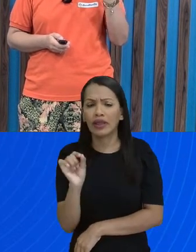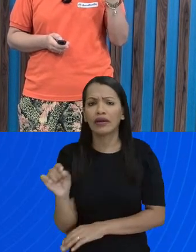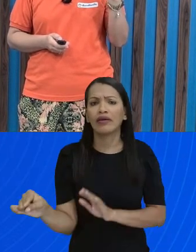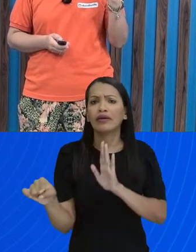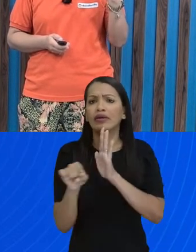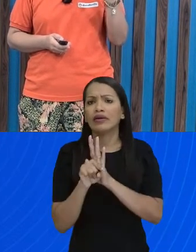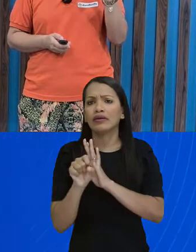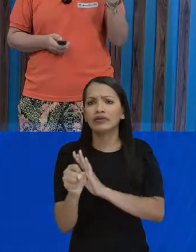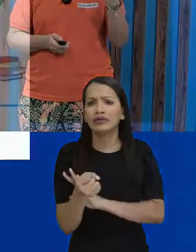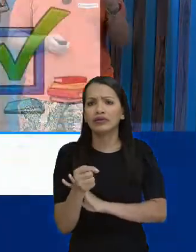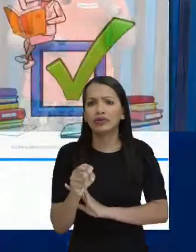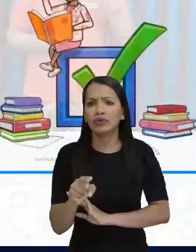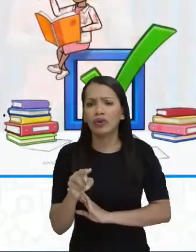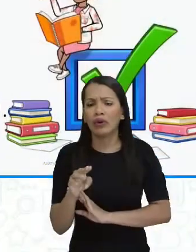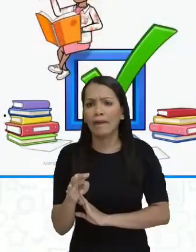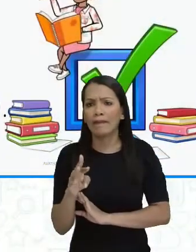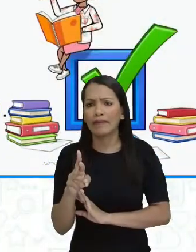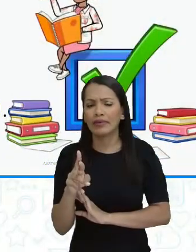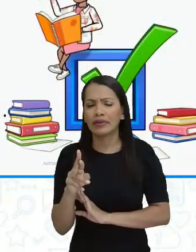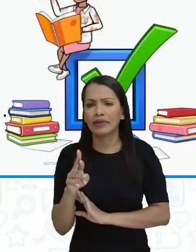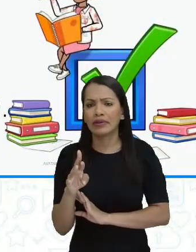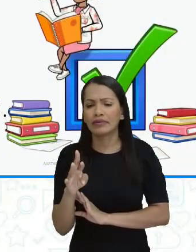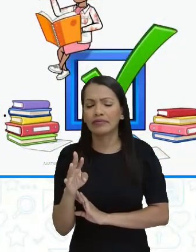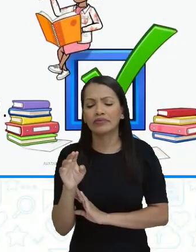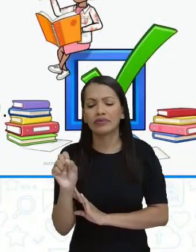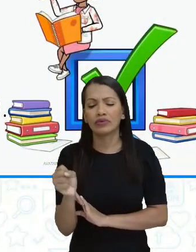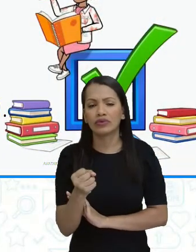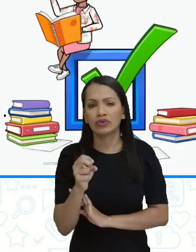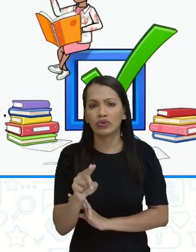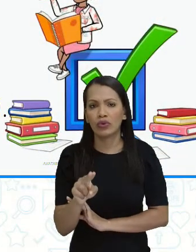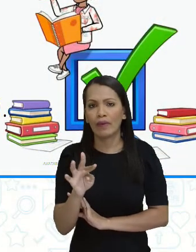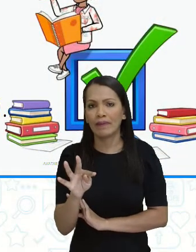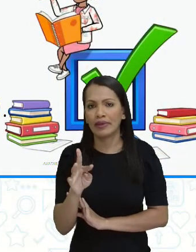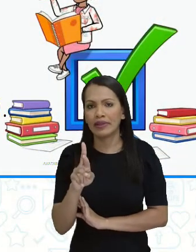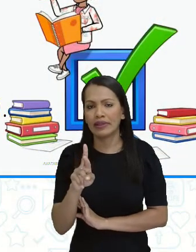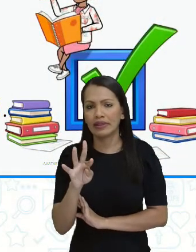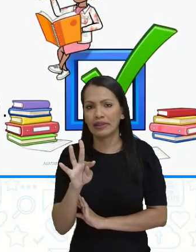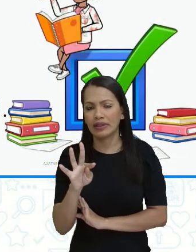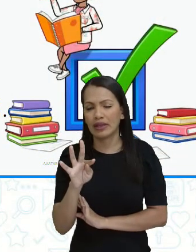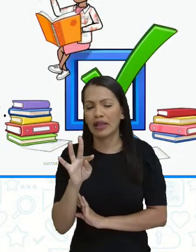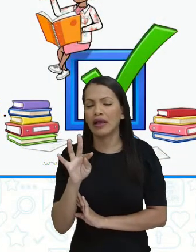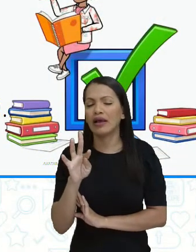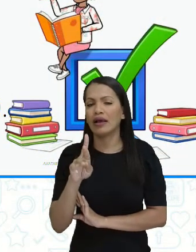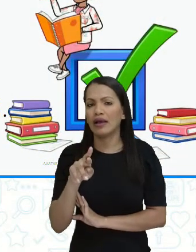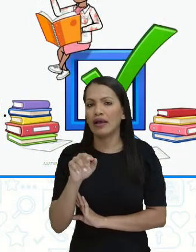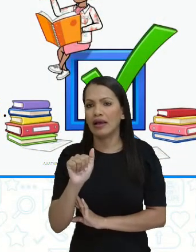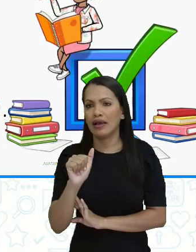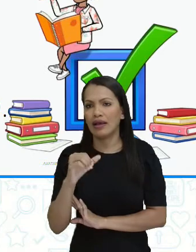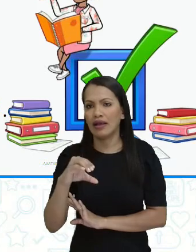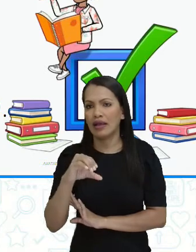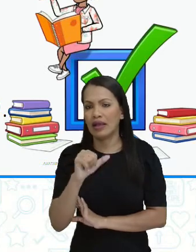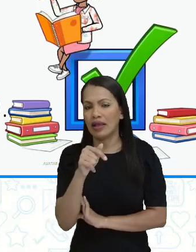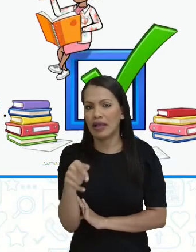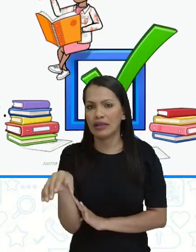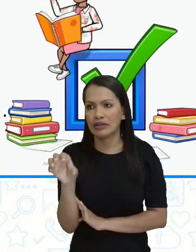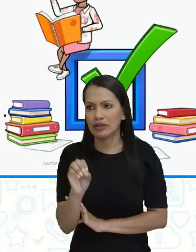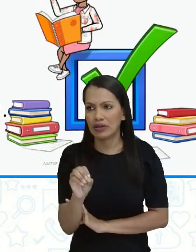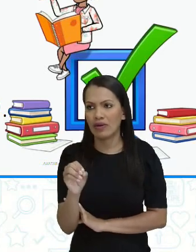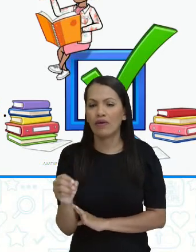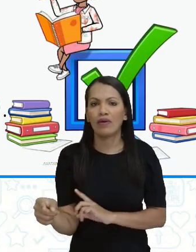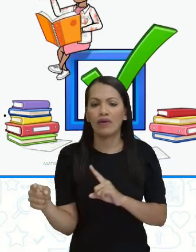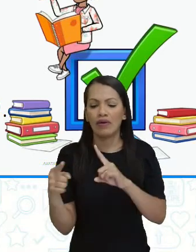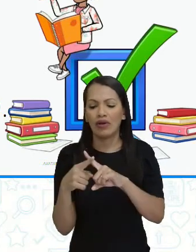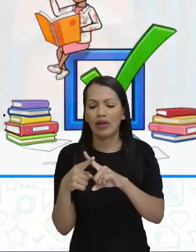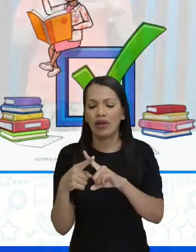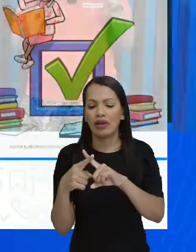vocês durante a aula, é o tracinho. E a adição é a cruzinha, tá certo? Não fazer a cruz deitada. A cruz deitada é